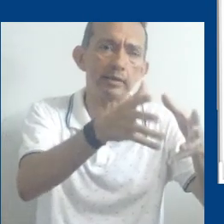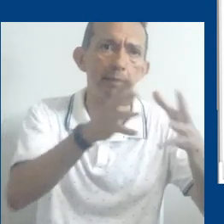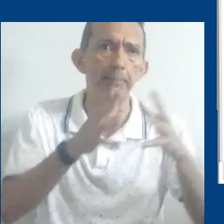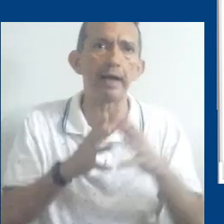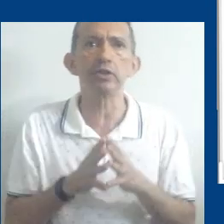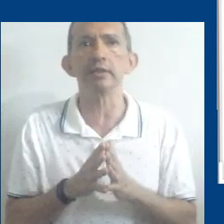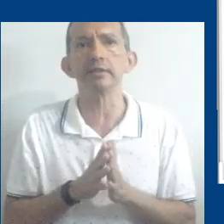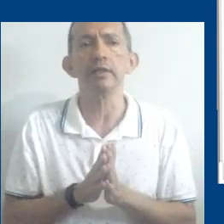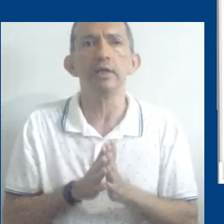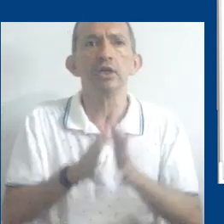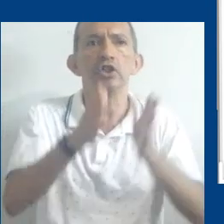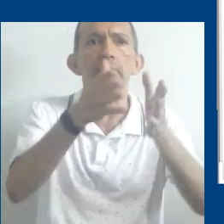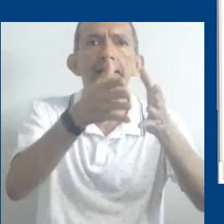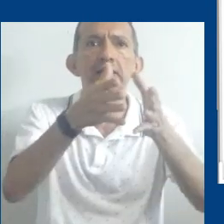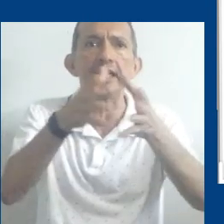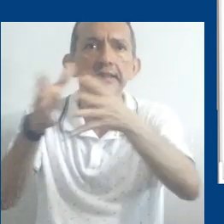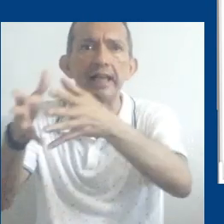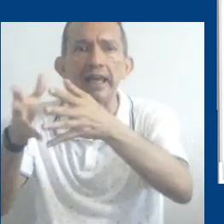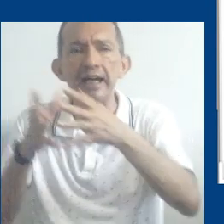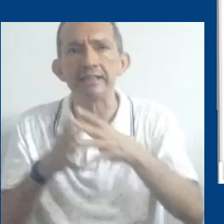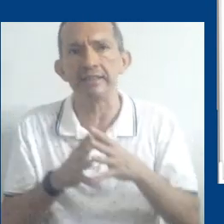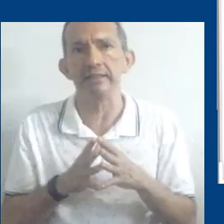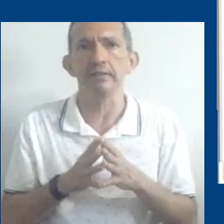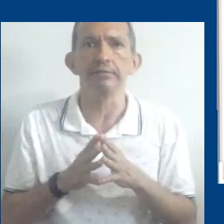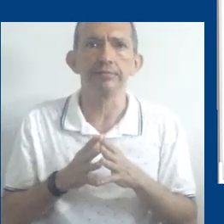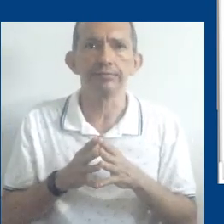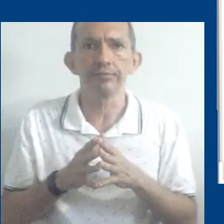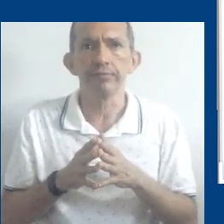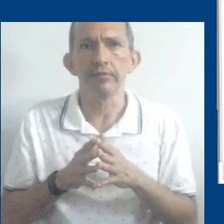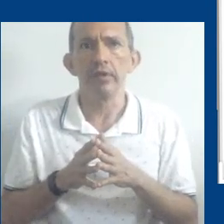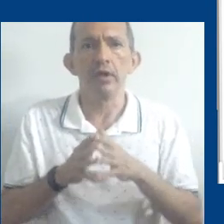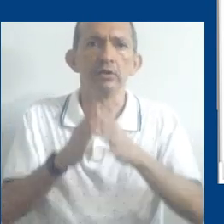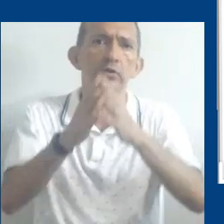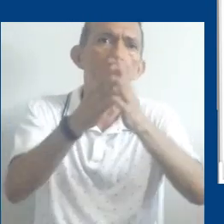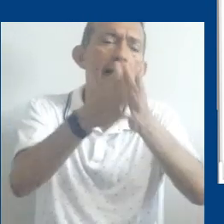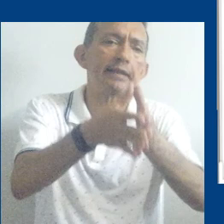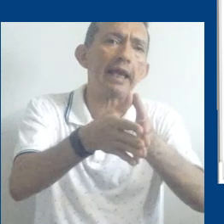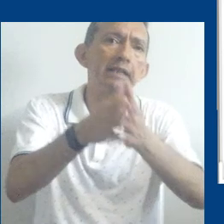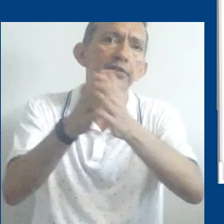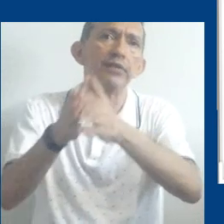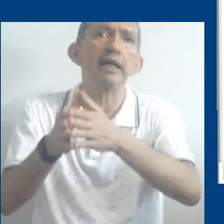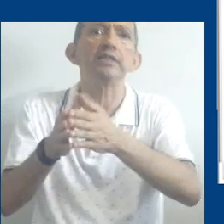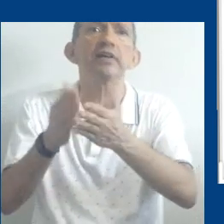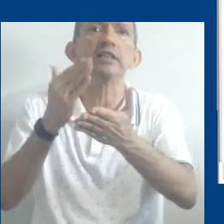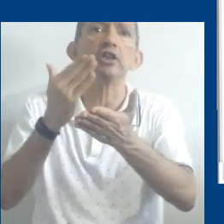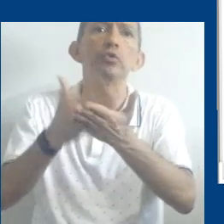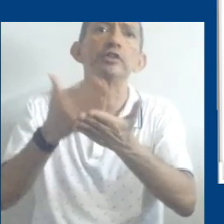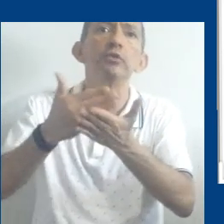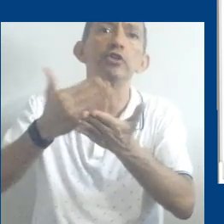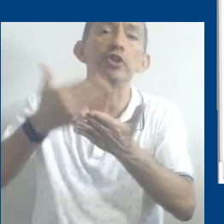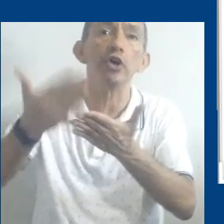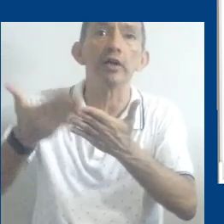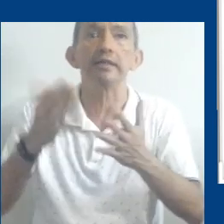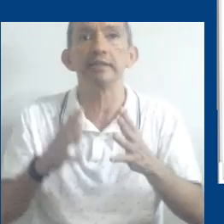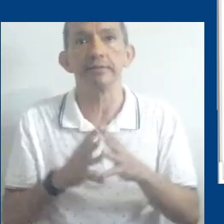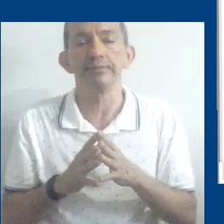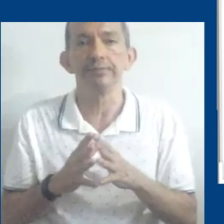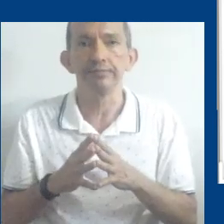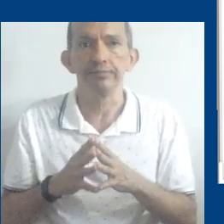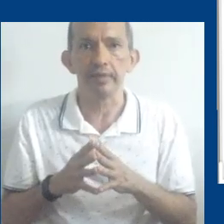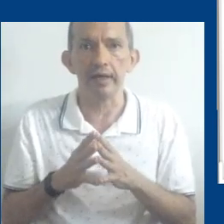nas células hepáticas, chamada de catalase. O que a catalase faz? Faz a destruição de